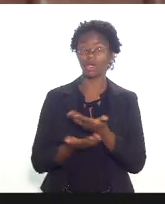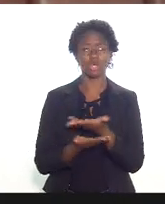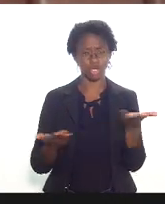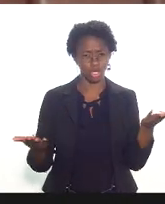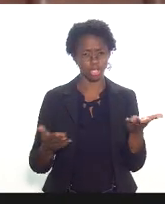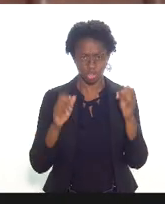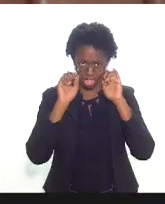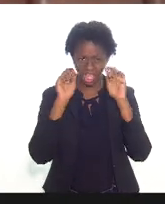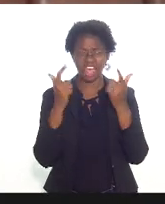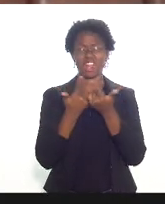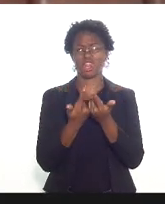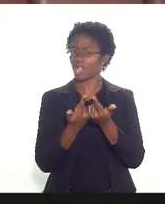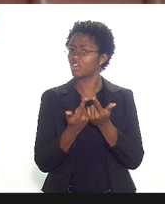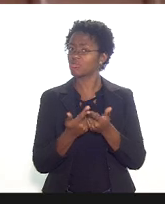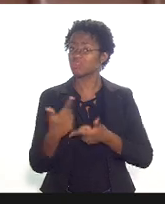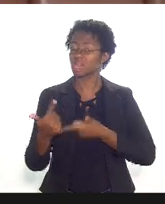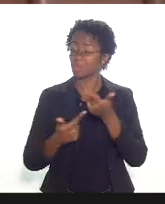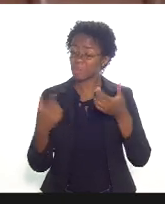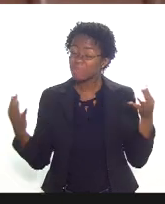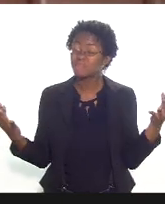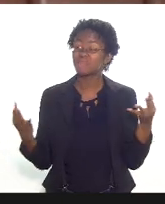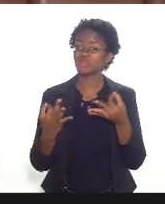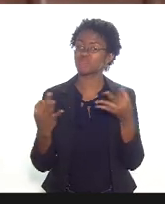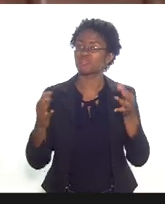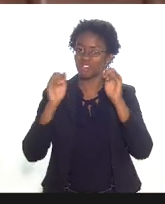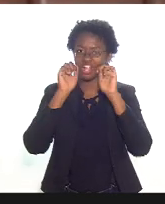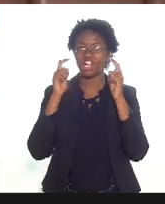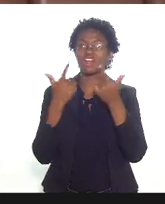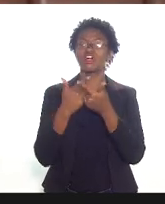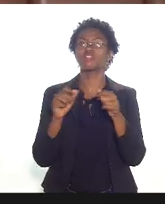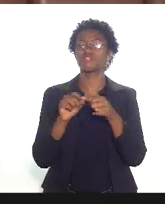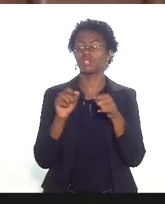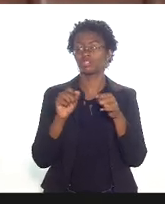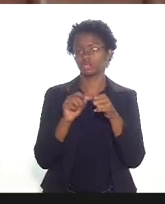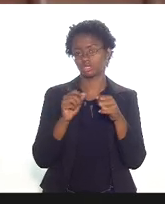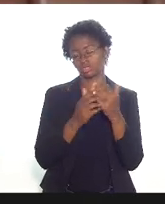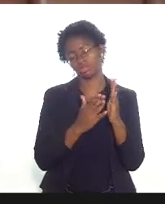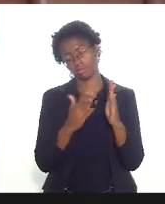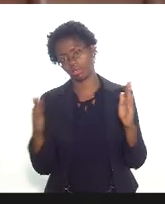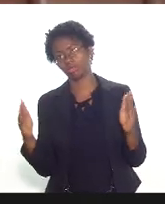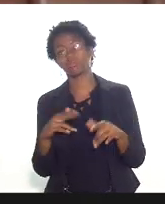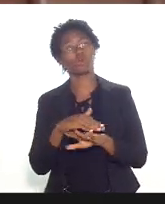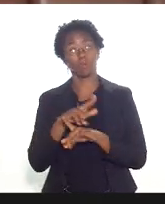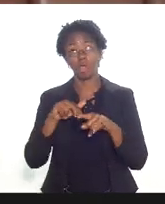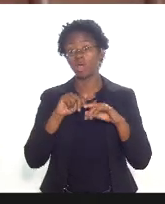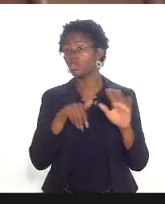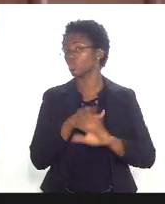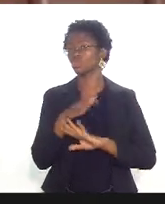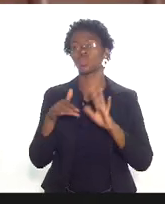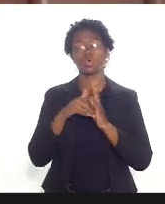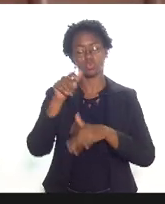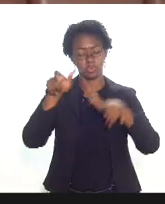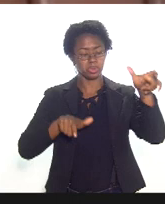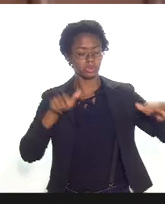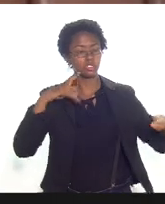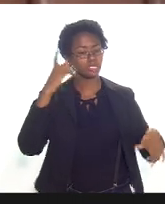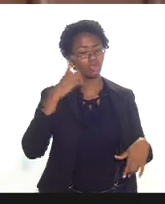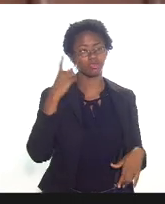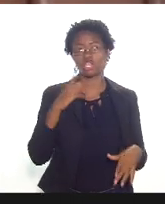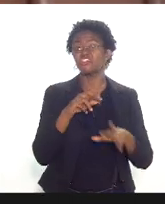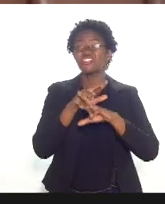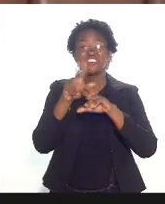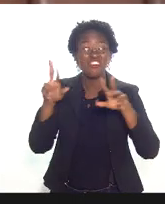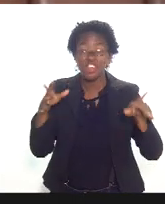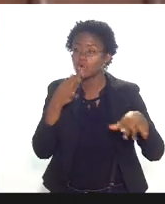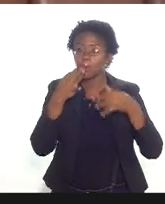que a Assembleia Legislativa vem fazendo nesse período, né? Todos os deputados e deputadas de diferentes matizes